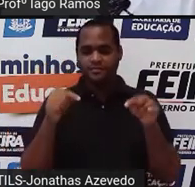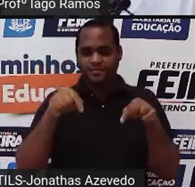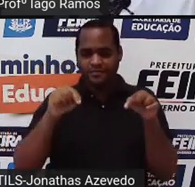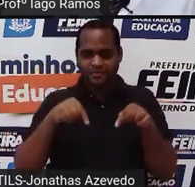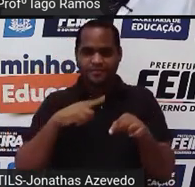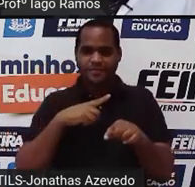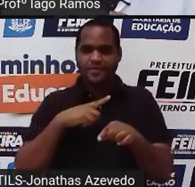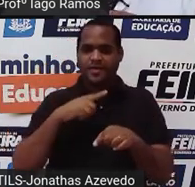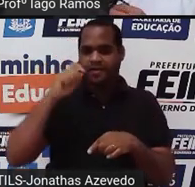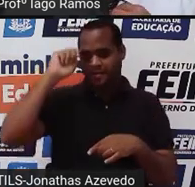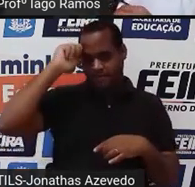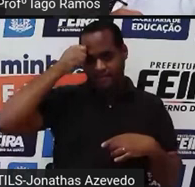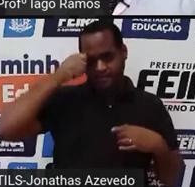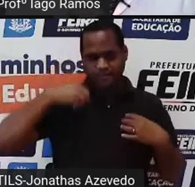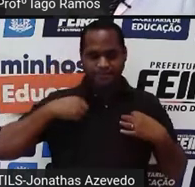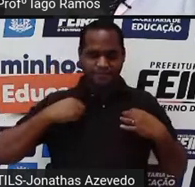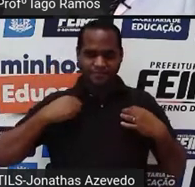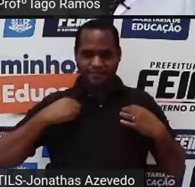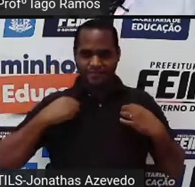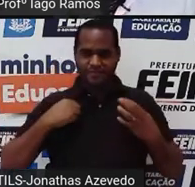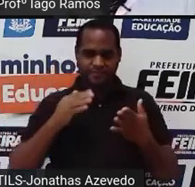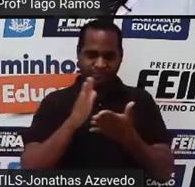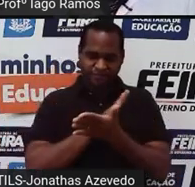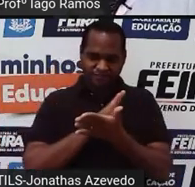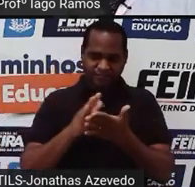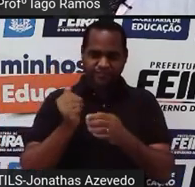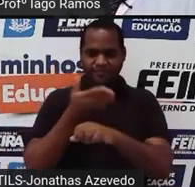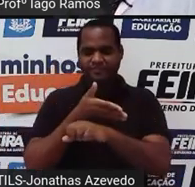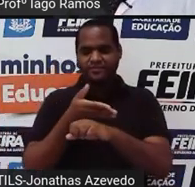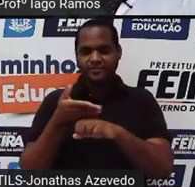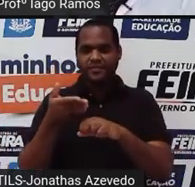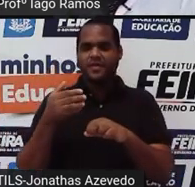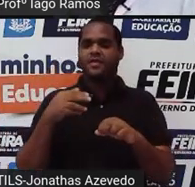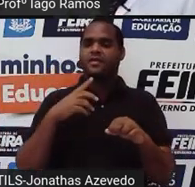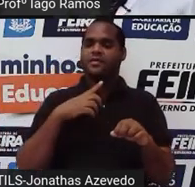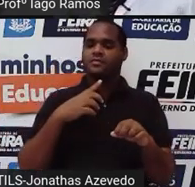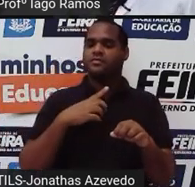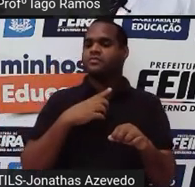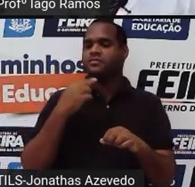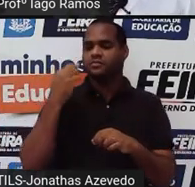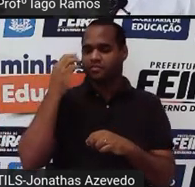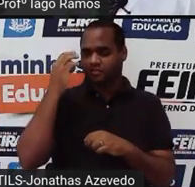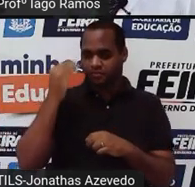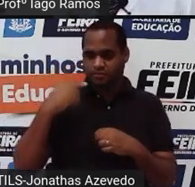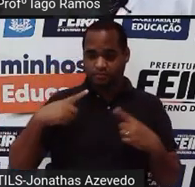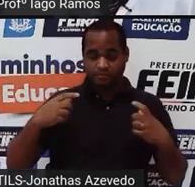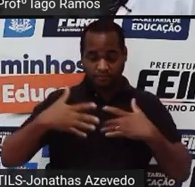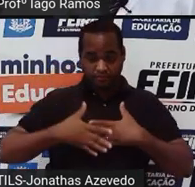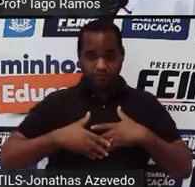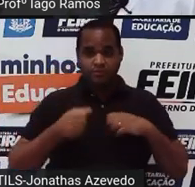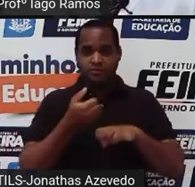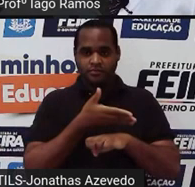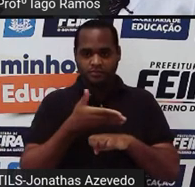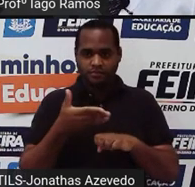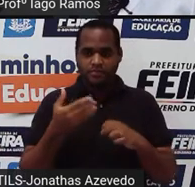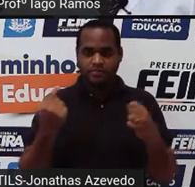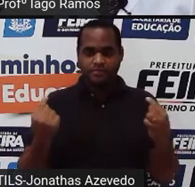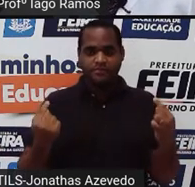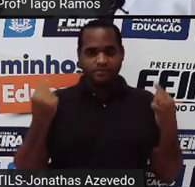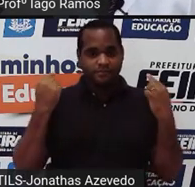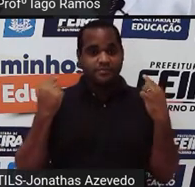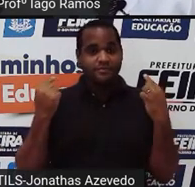camisa preta, com alguns detalhezinhos em branco, por cima também visto um jaleco branco, e atrás de mim